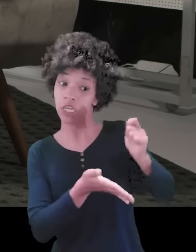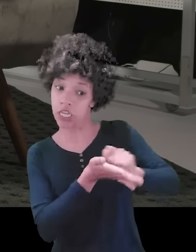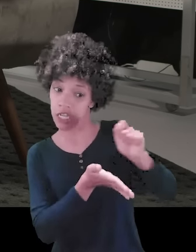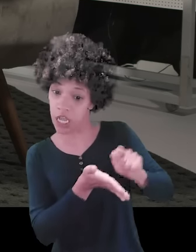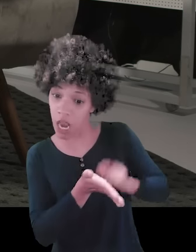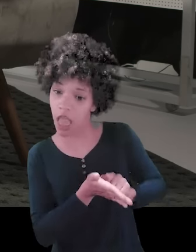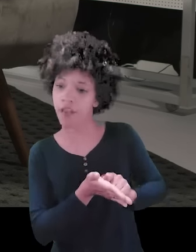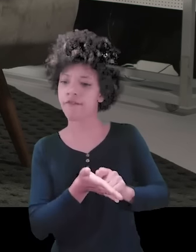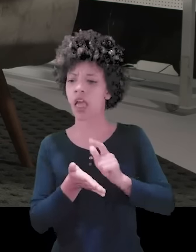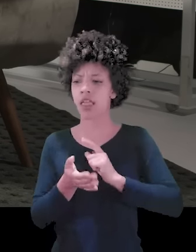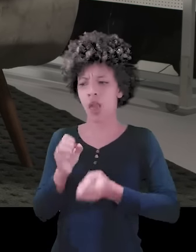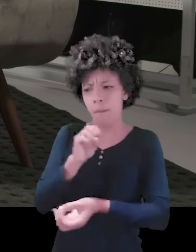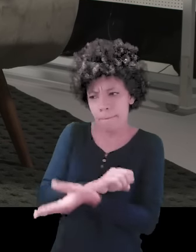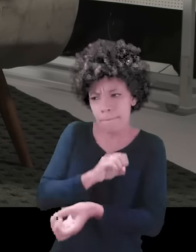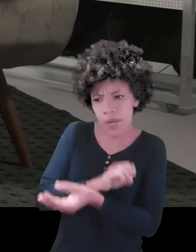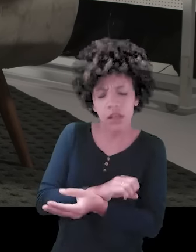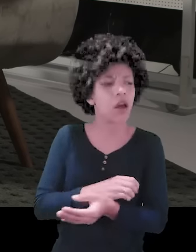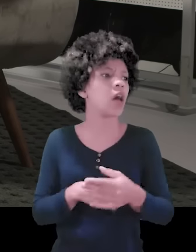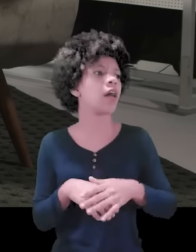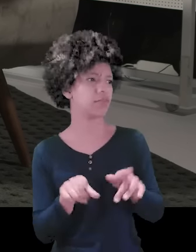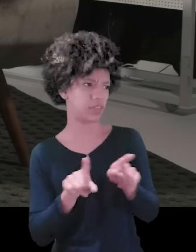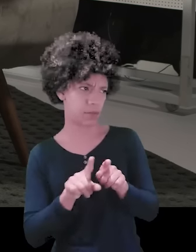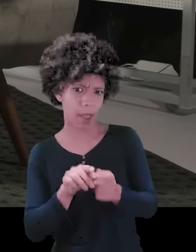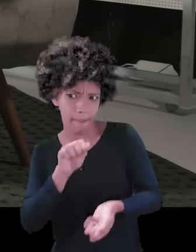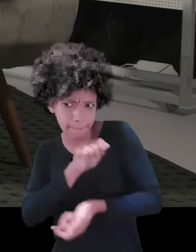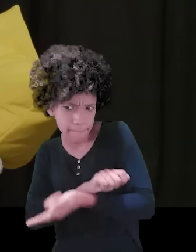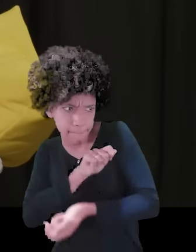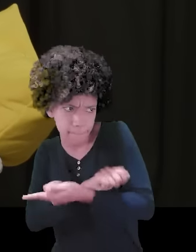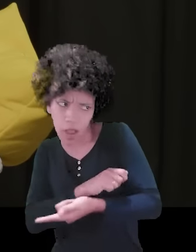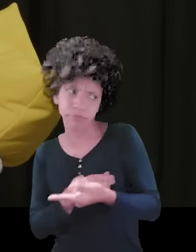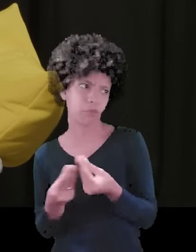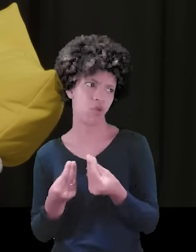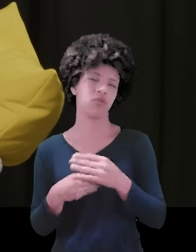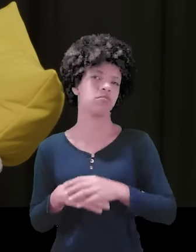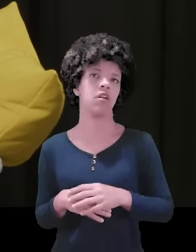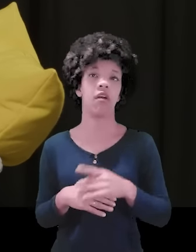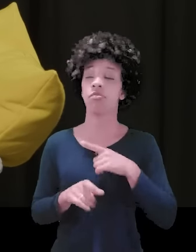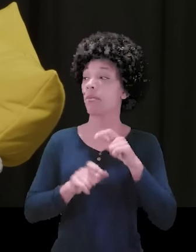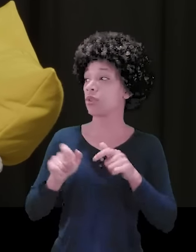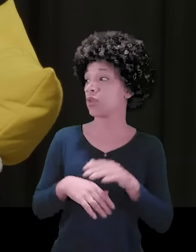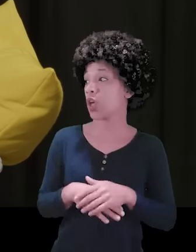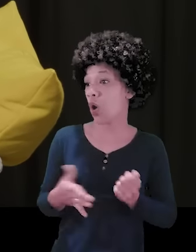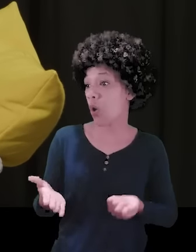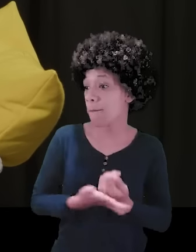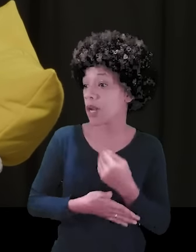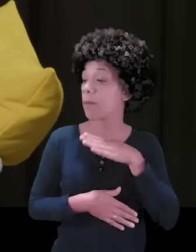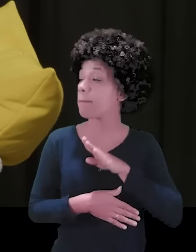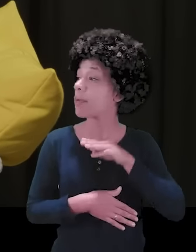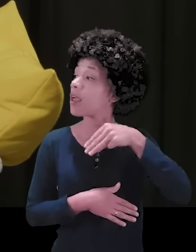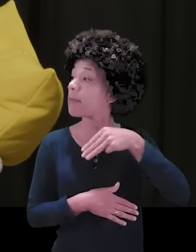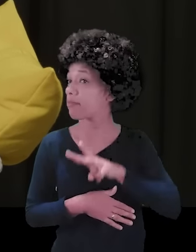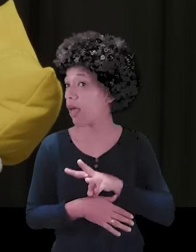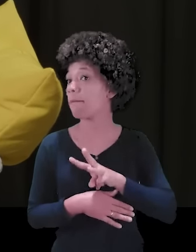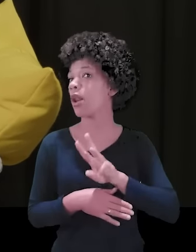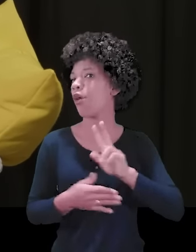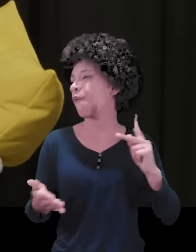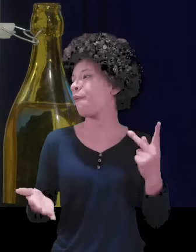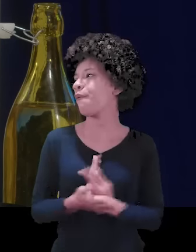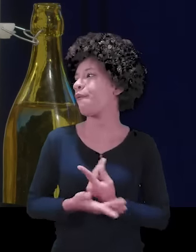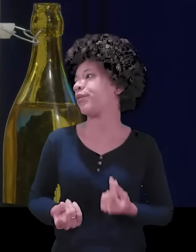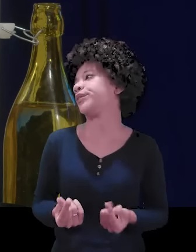tem uma corrupção corrupção corrupção tem muita coisa tem muita gente que tá aí comprando BMW com dinheiro muito errado essa